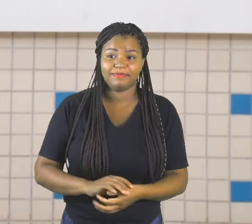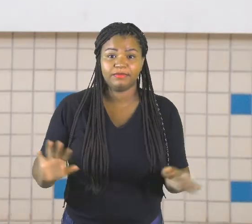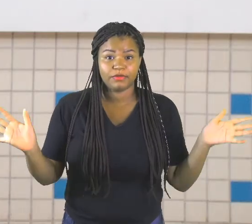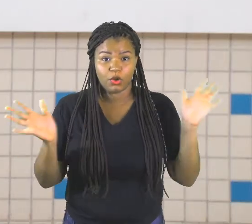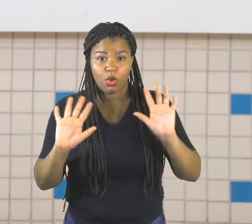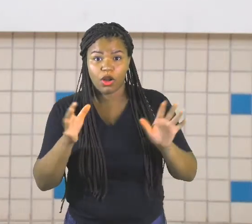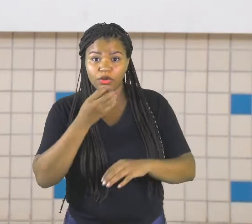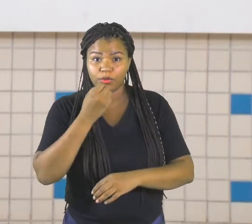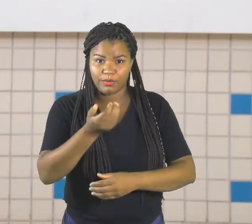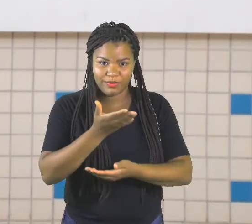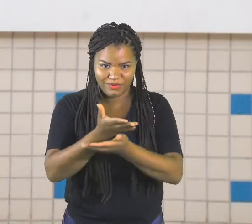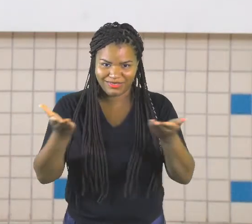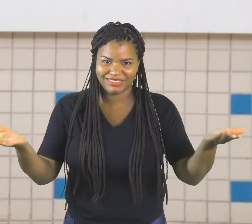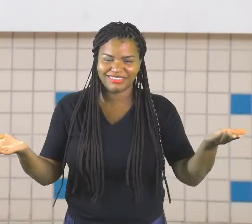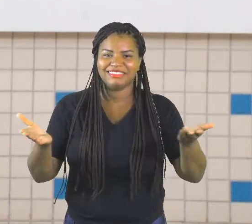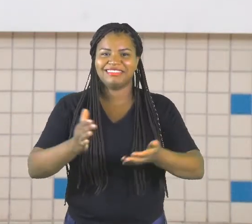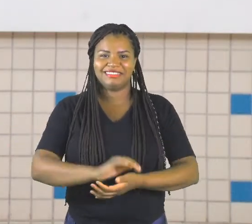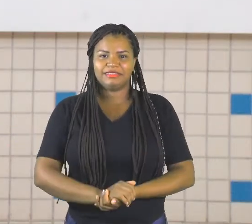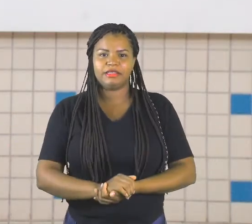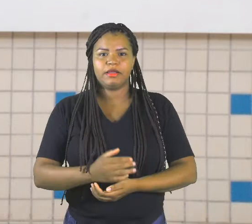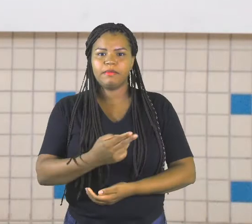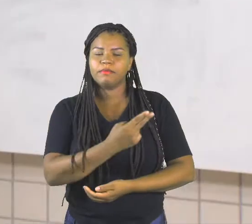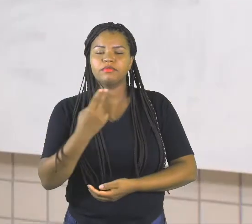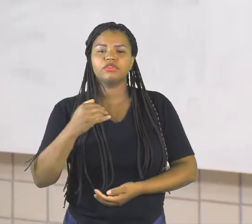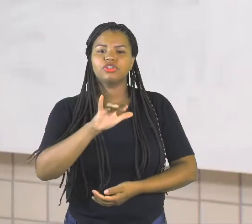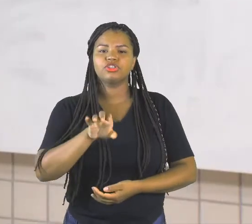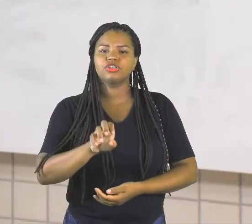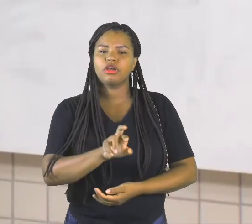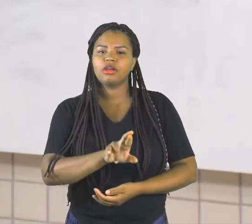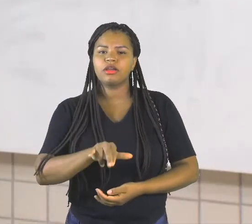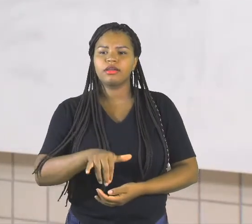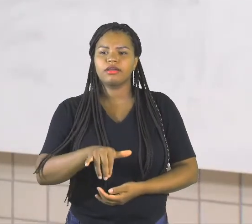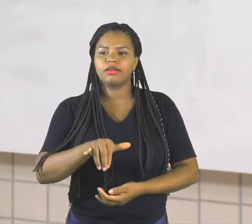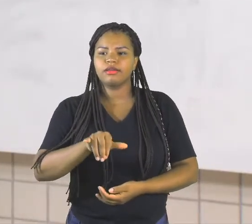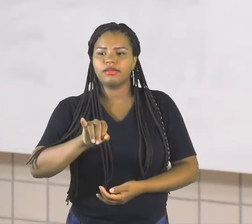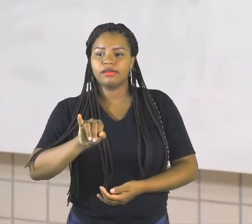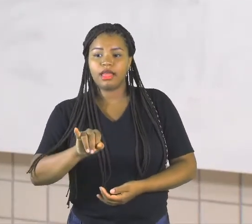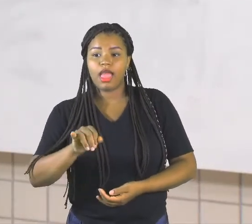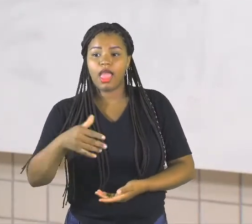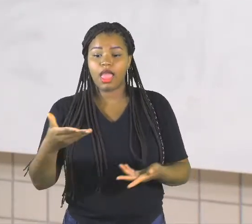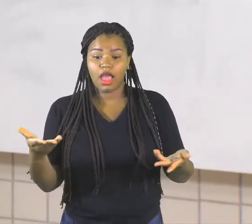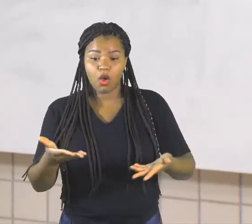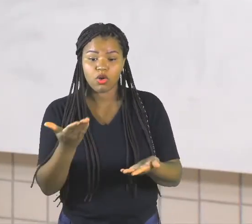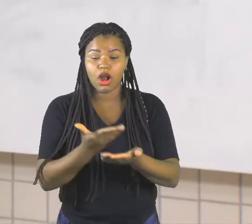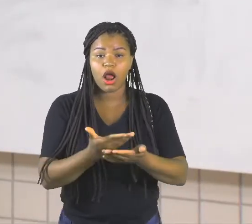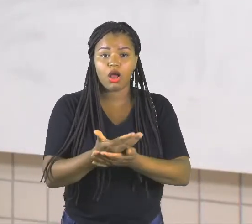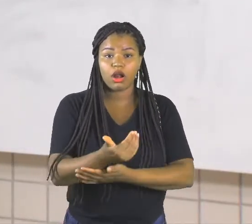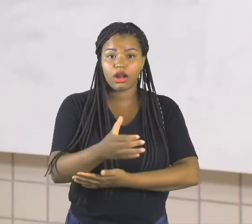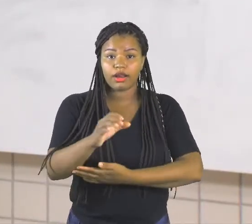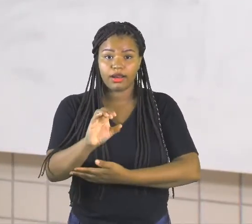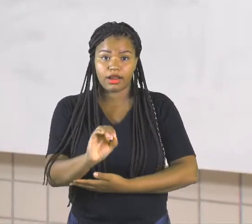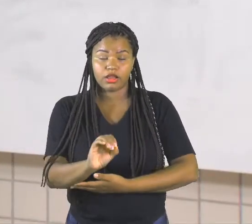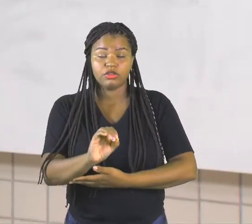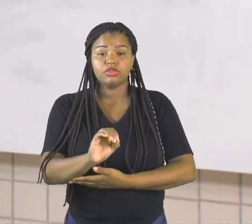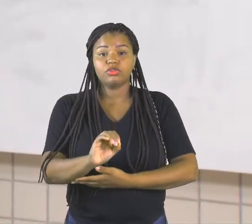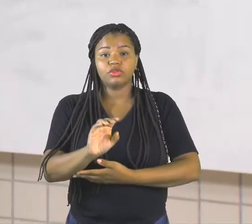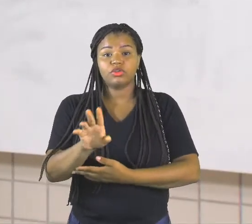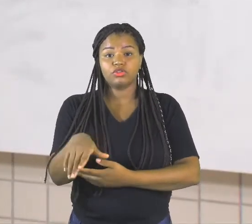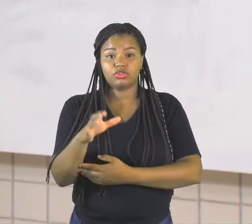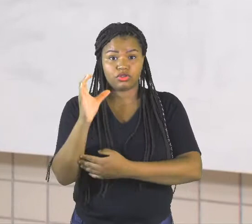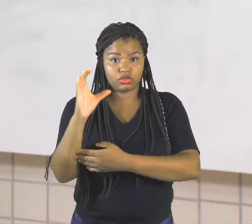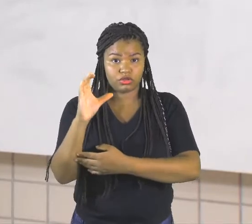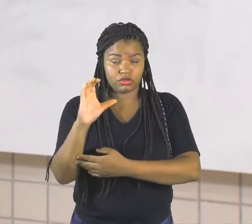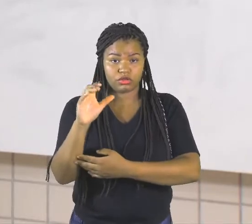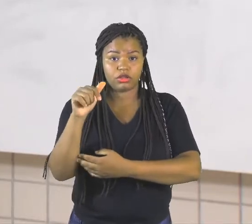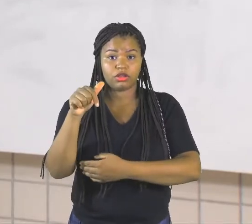Olá, tudo bem com vocês? Meu nome é Gerry e essa é a nossa 10ª aula de ciências para os alunos do 5º ano aqui de Palmas. Então nós